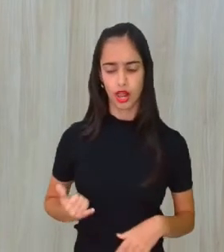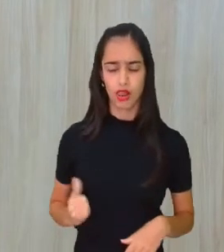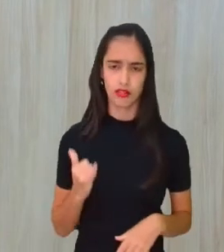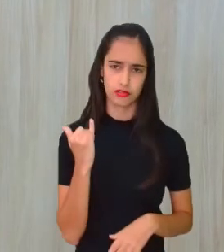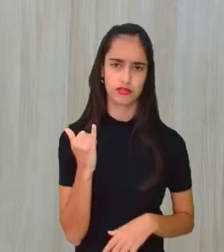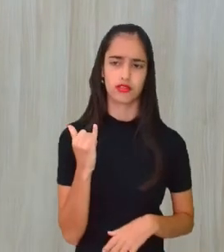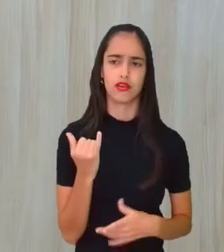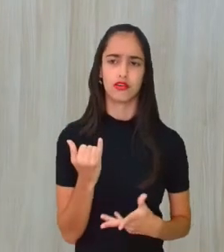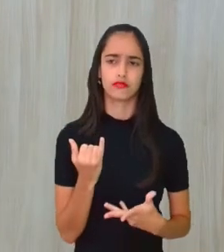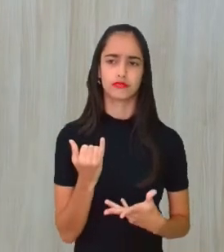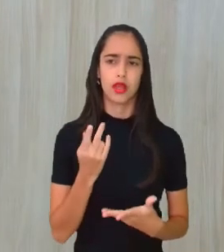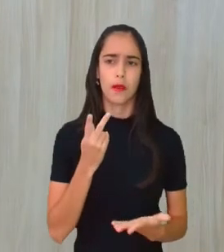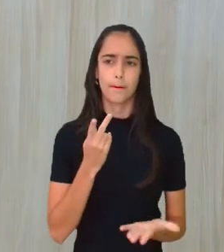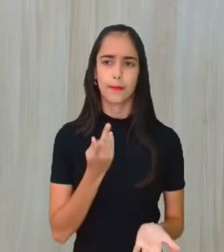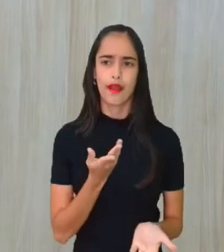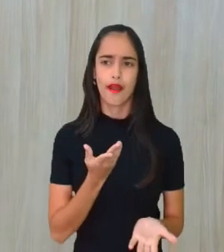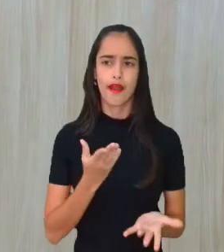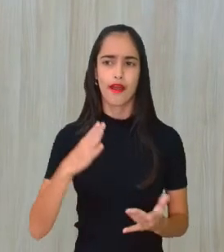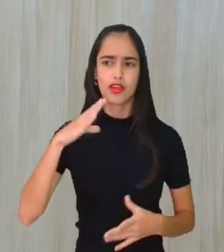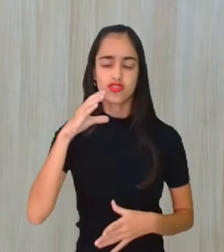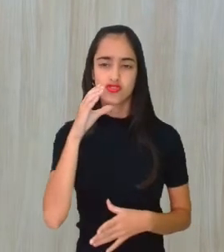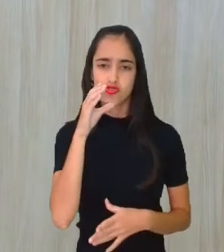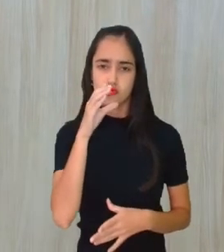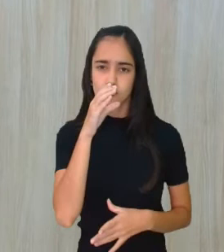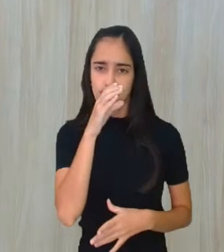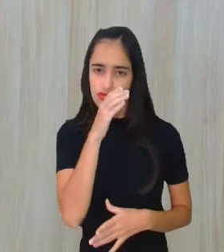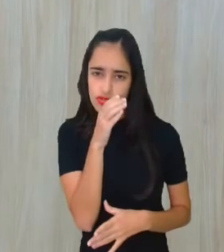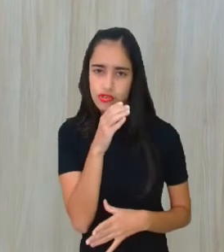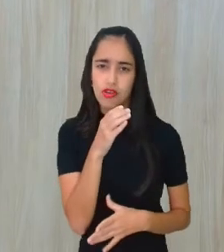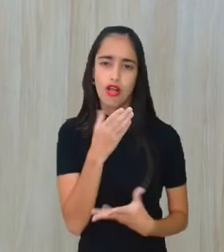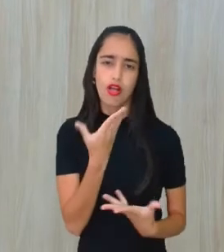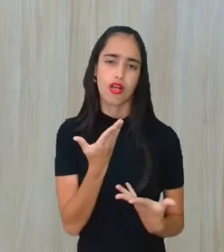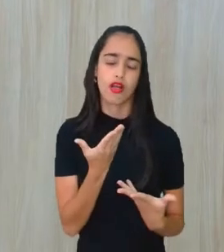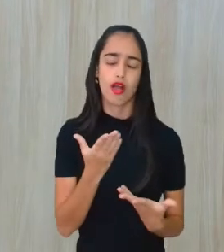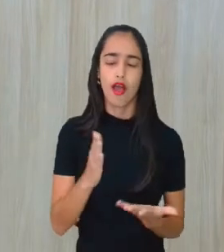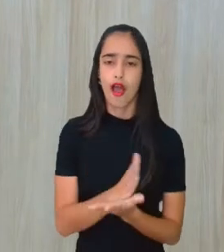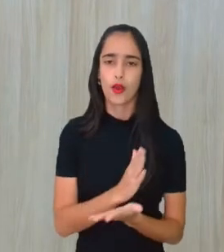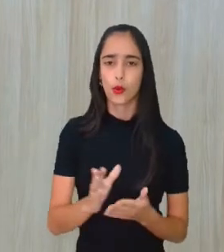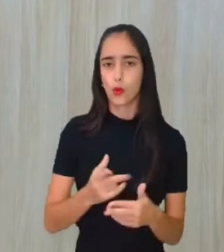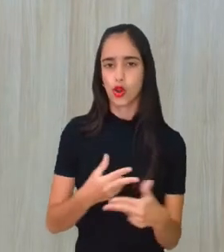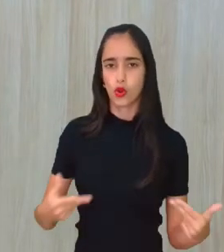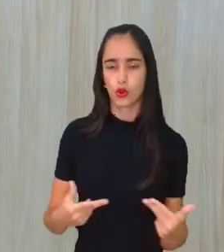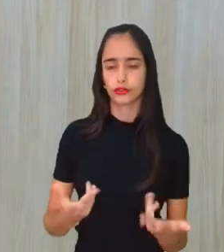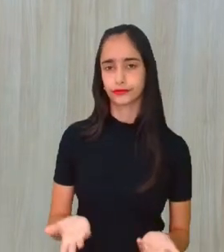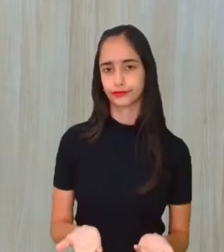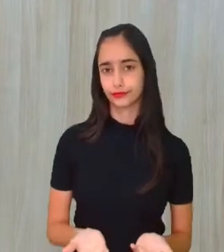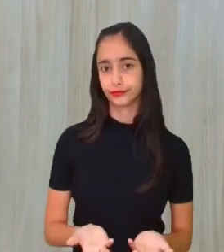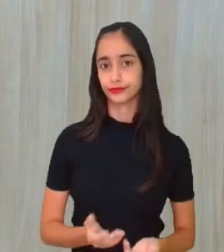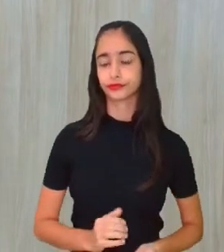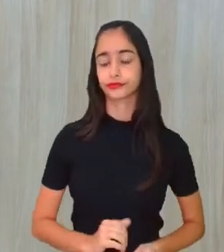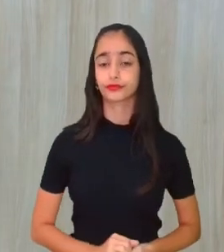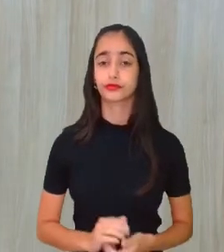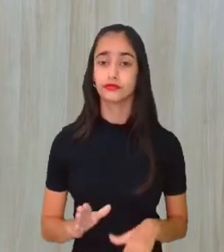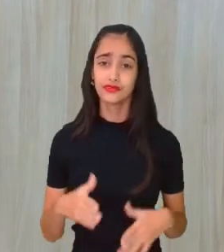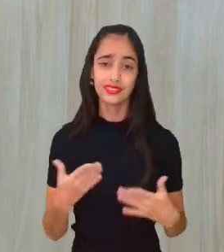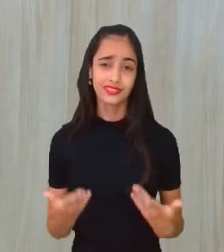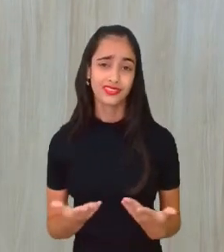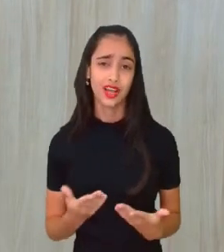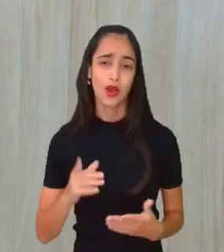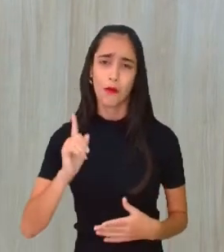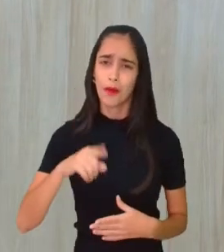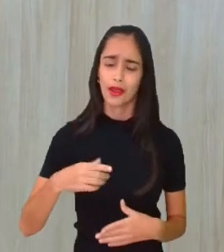estão utilizados nos circuitos elétricos, então esses dispositivos, eles não estão ali por acaso, eles têm a